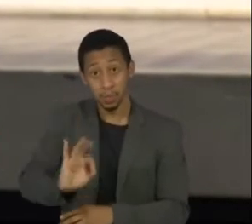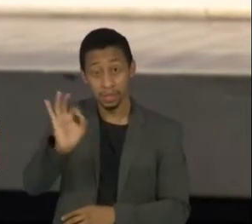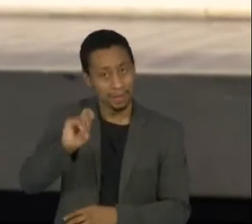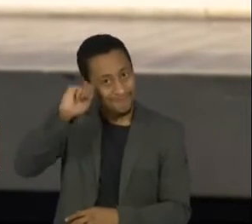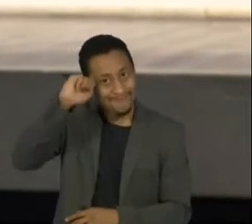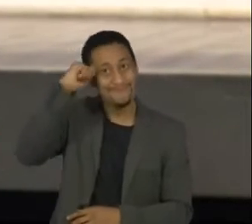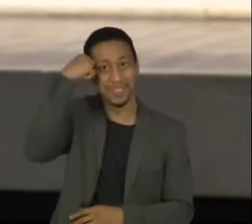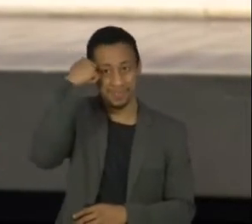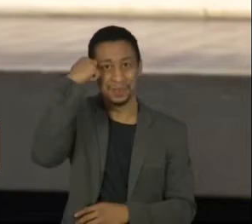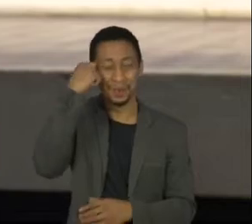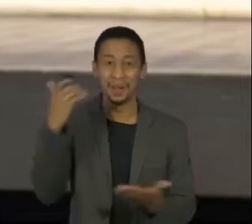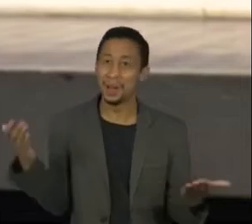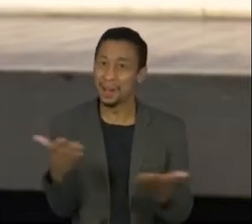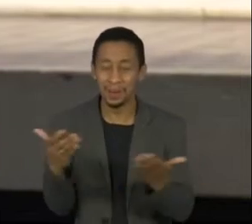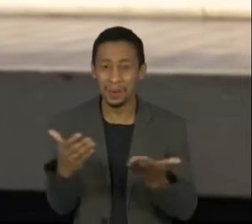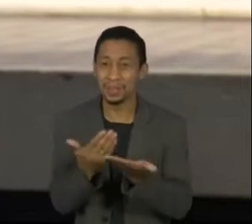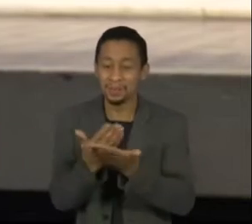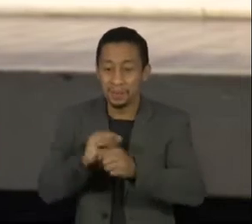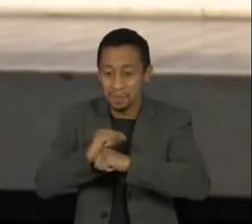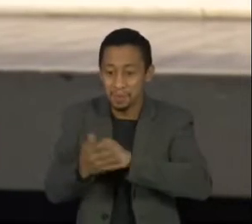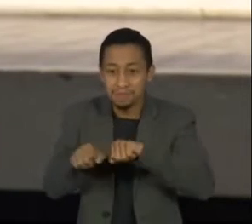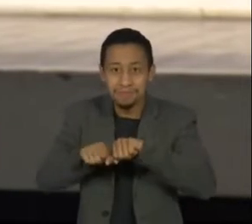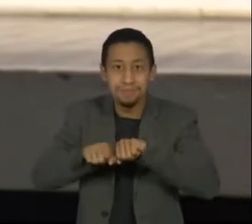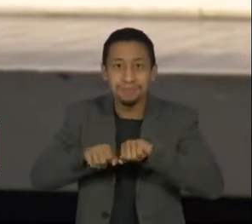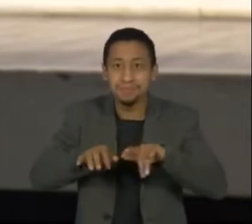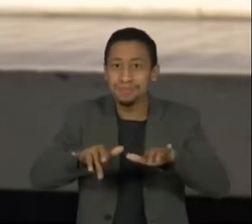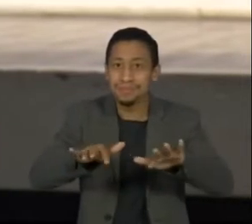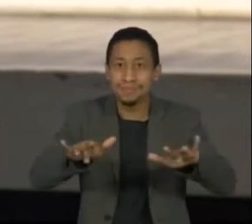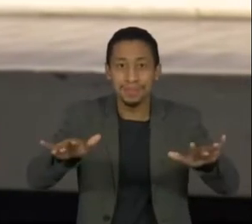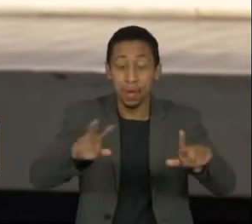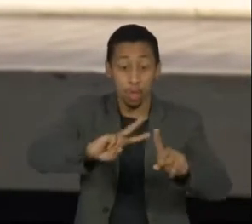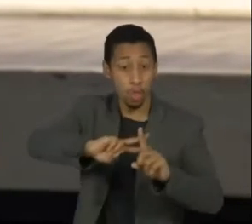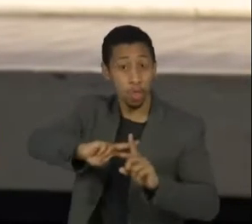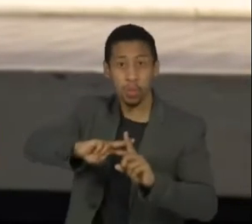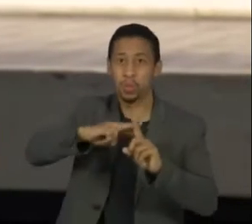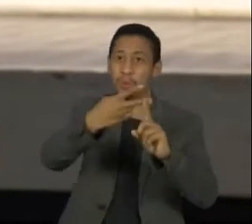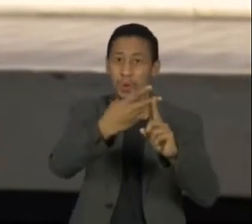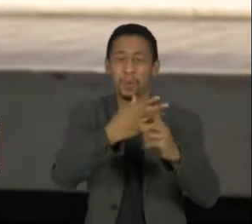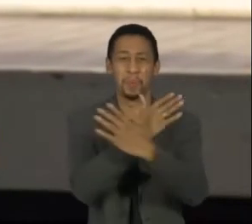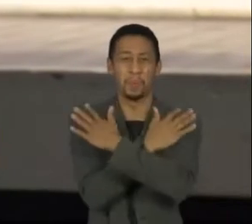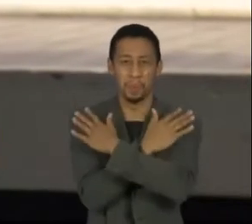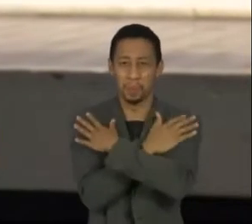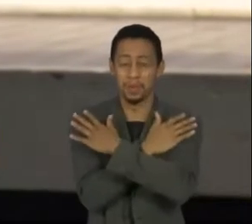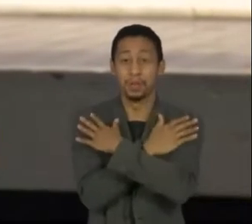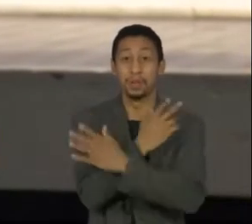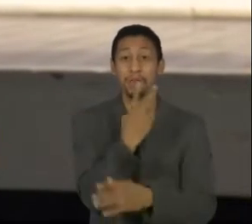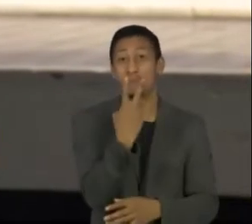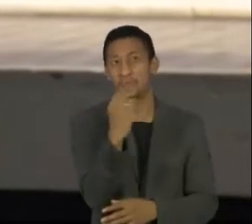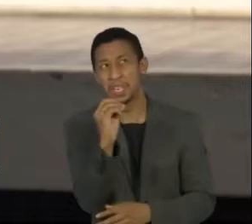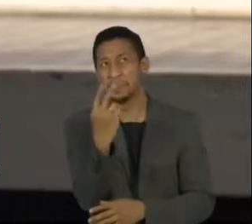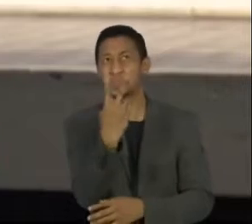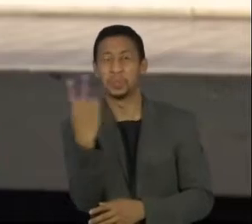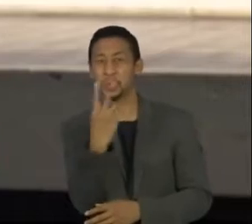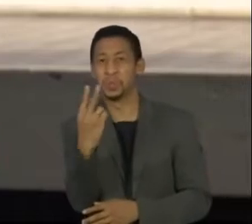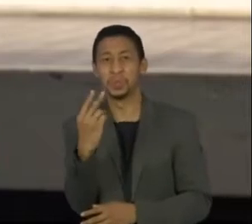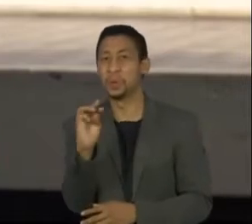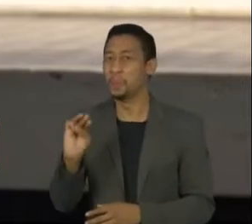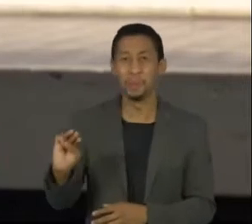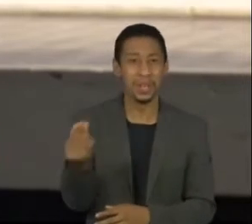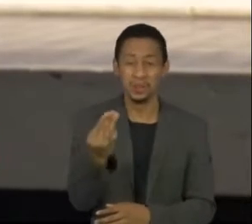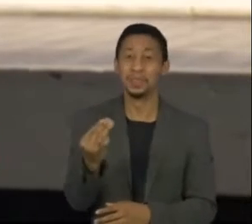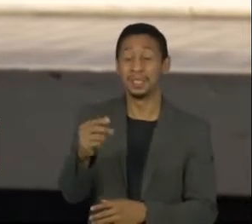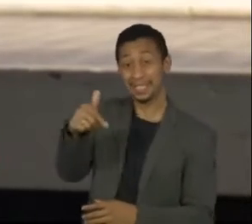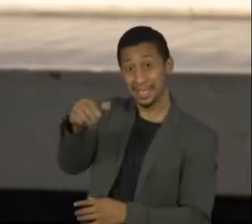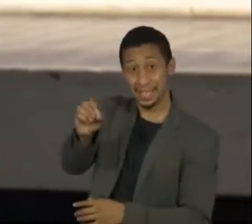que já estava instalado, agora veio a pandemia, em que de novo dobrou e vamos chegar a 20, 22 milhões de desempregados, e 70% serão